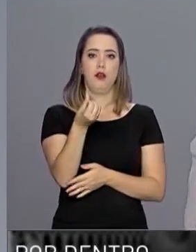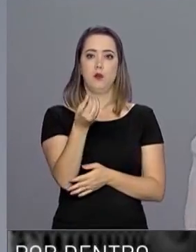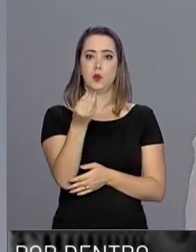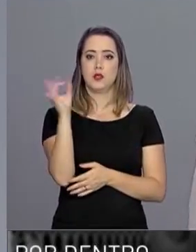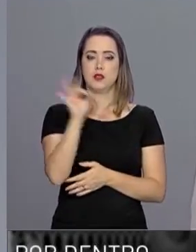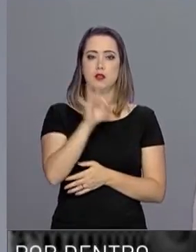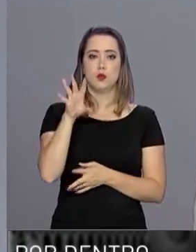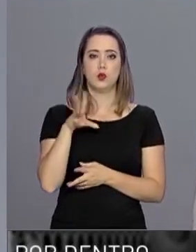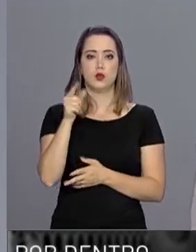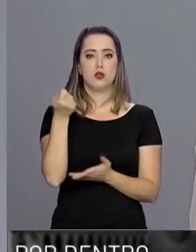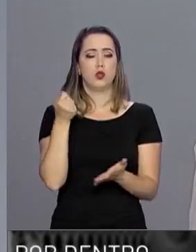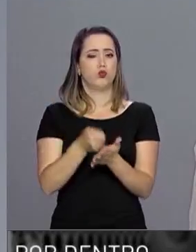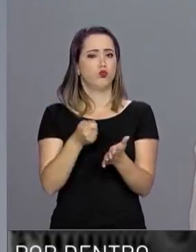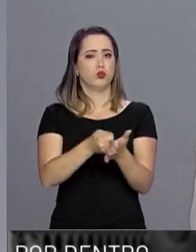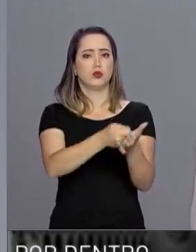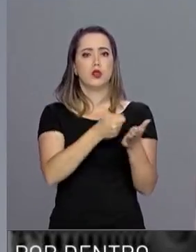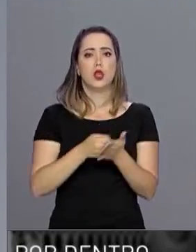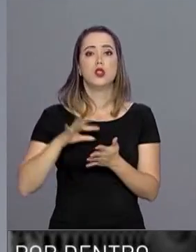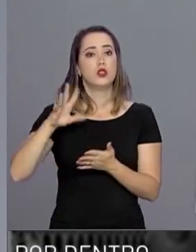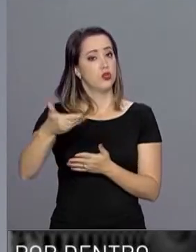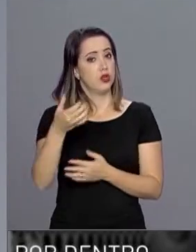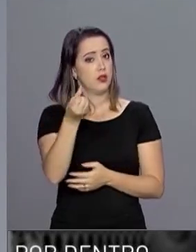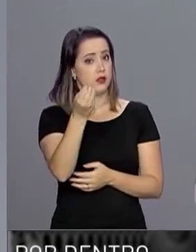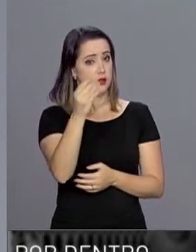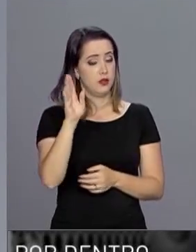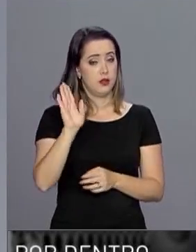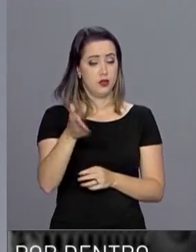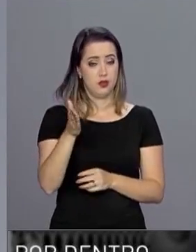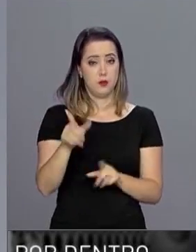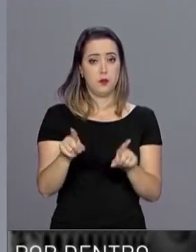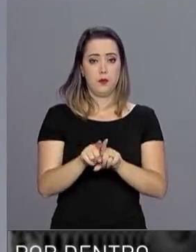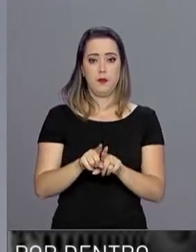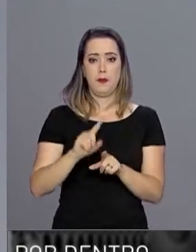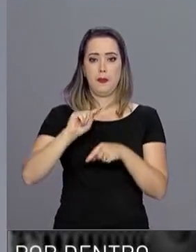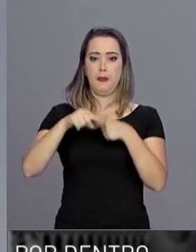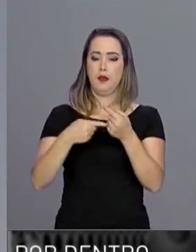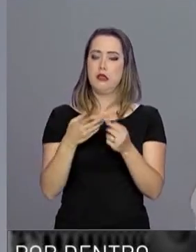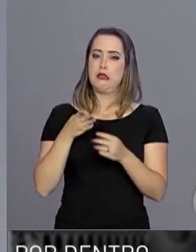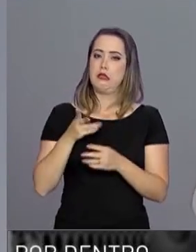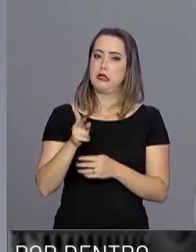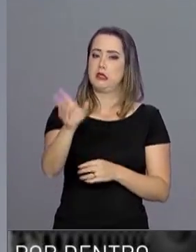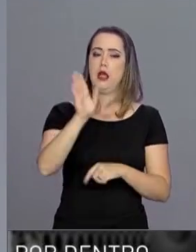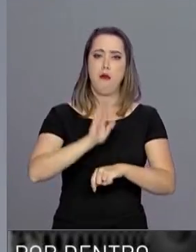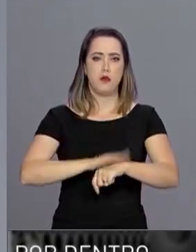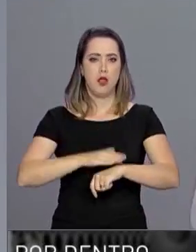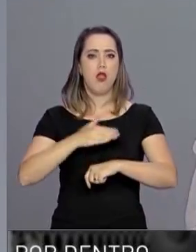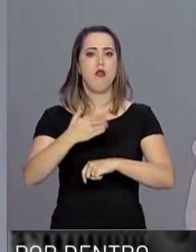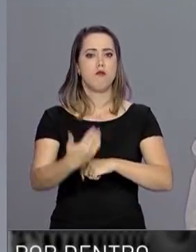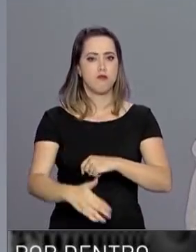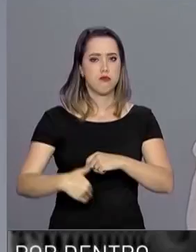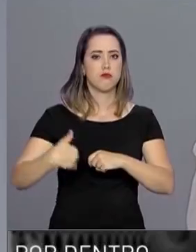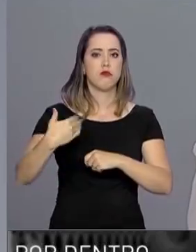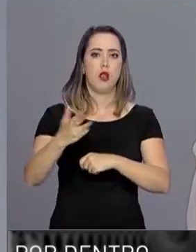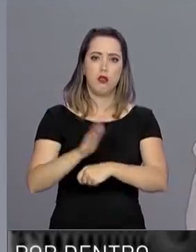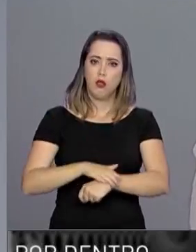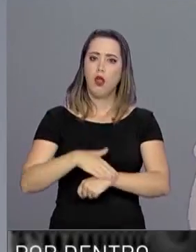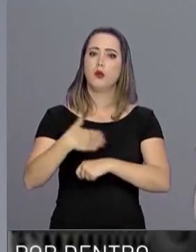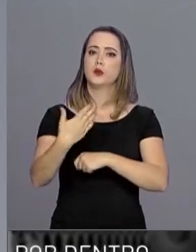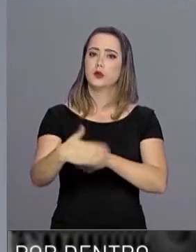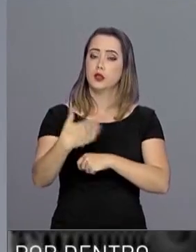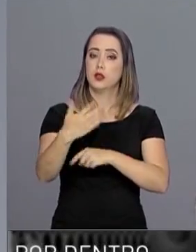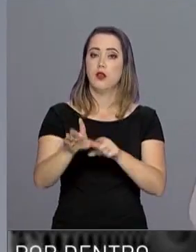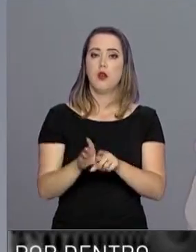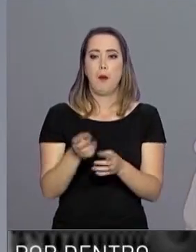o custeio para as universidades e vamos repassar regularmente todo o valor que